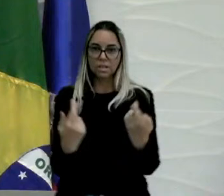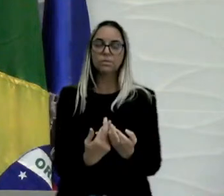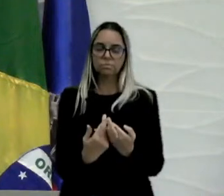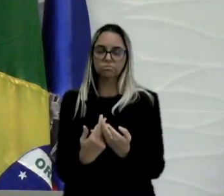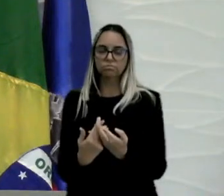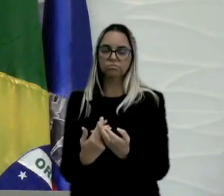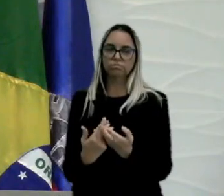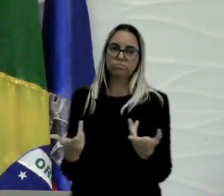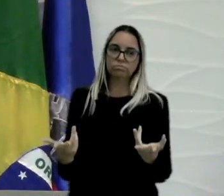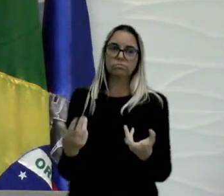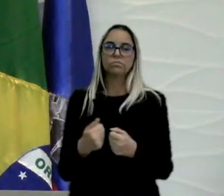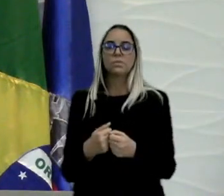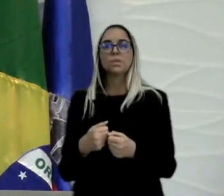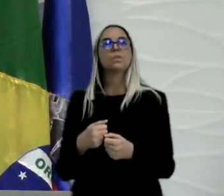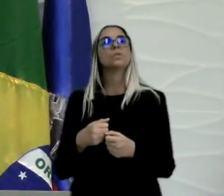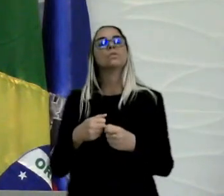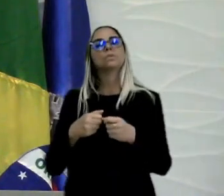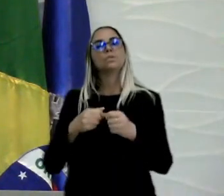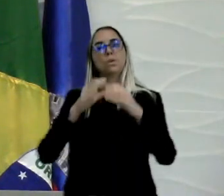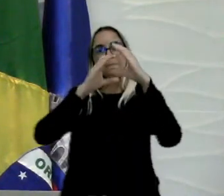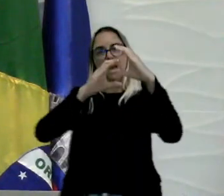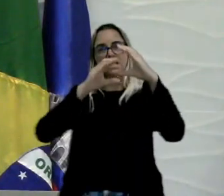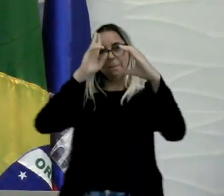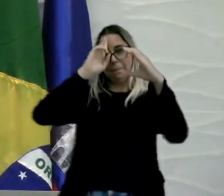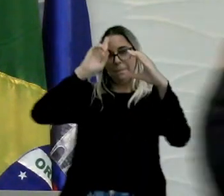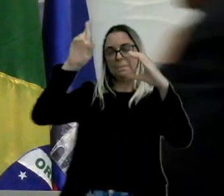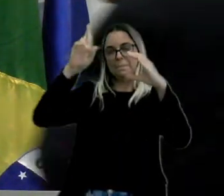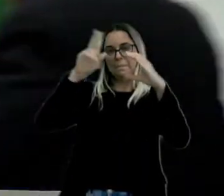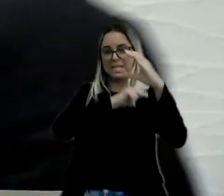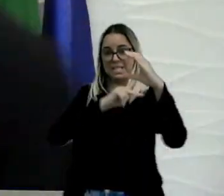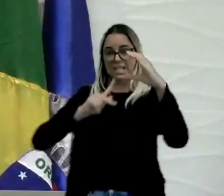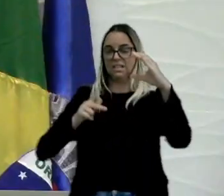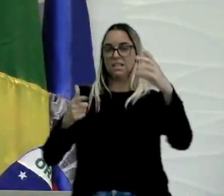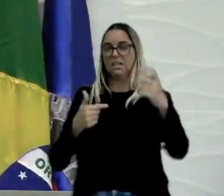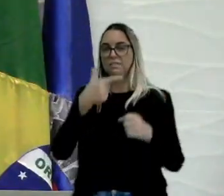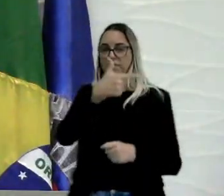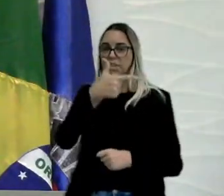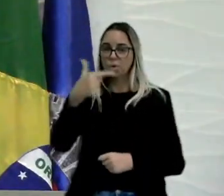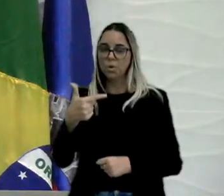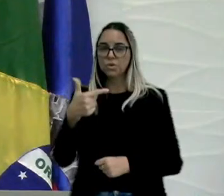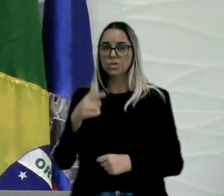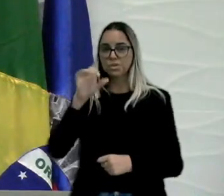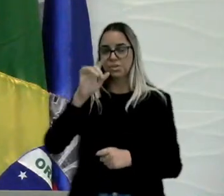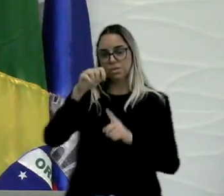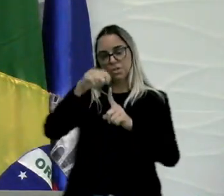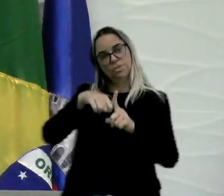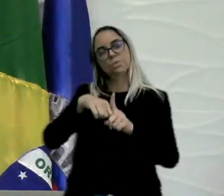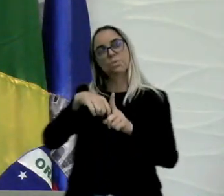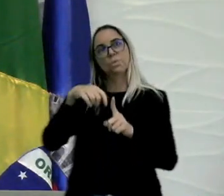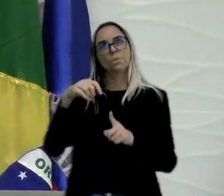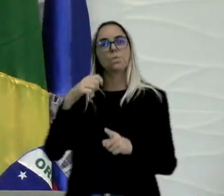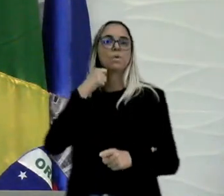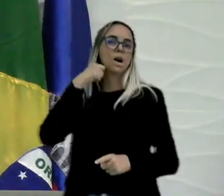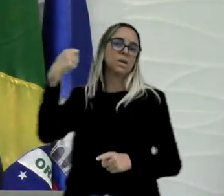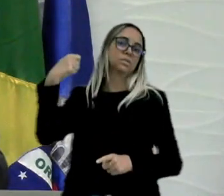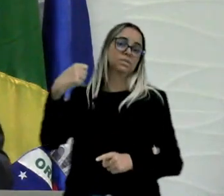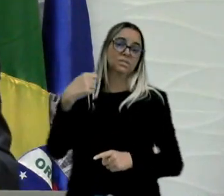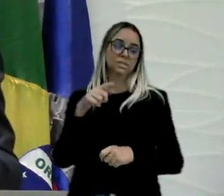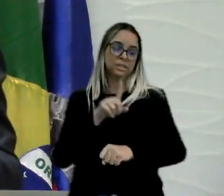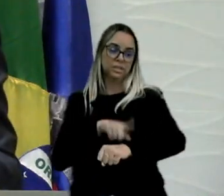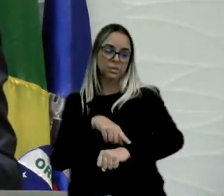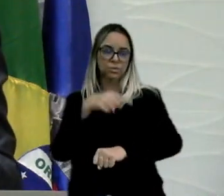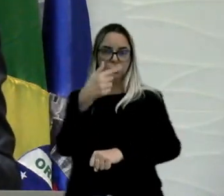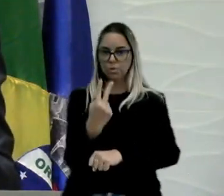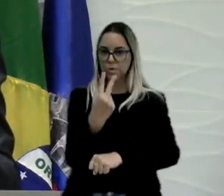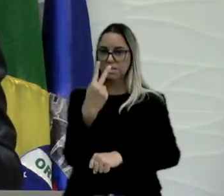Compesa foi remarcada para o dia 22/04 às 2:30 da tarde então vai ter